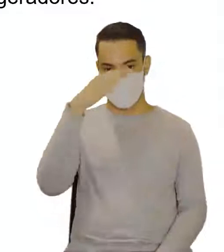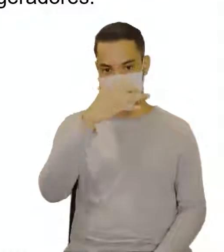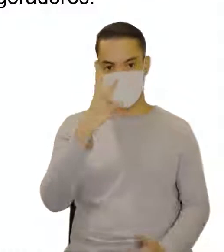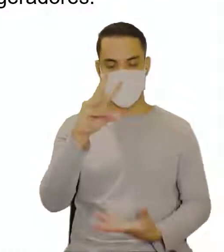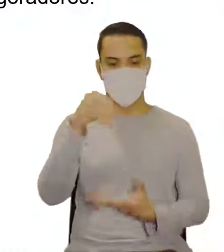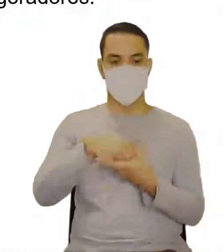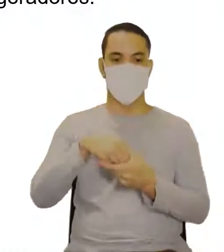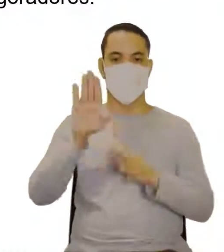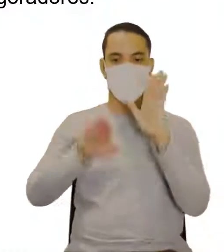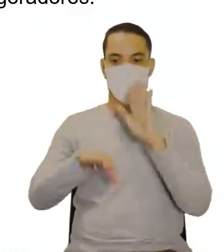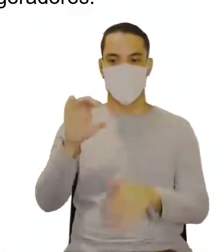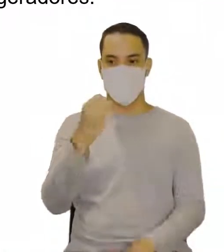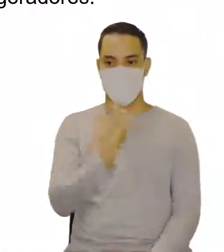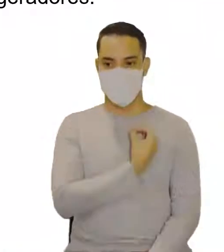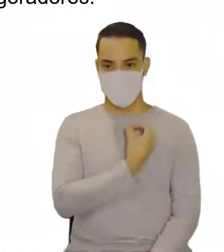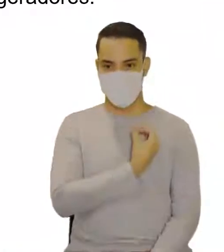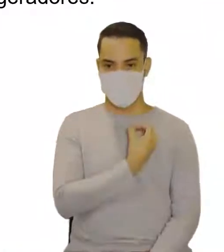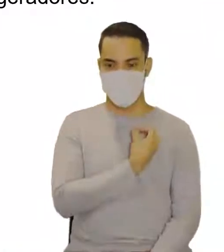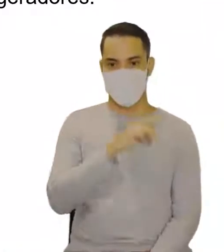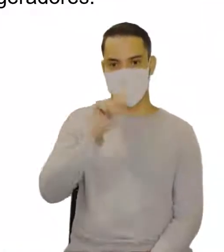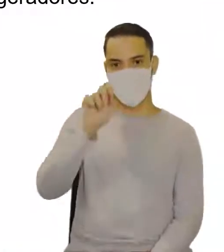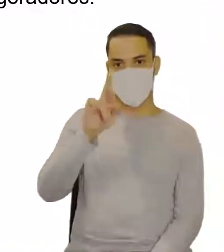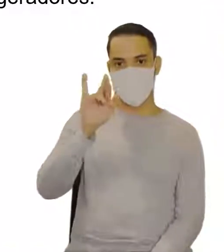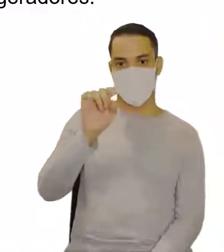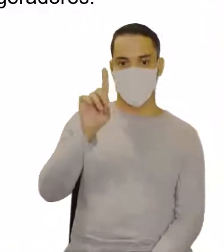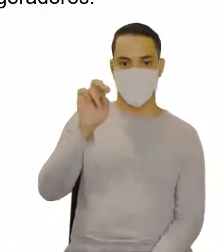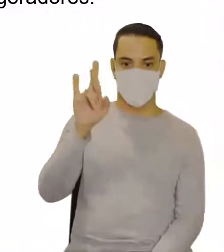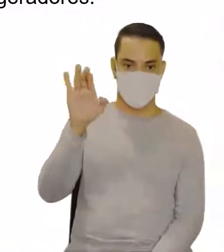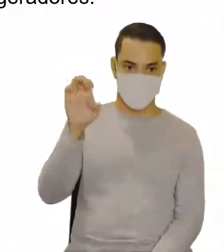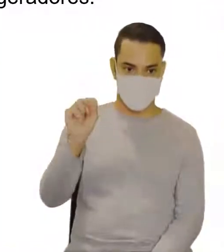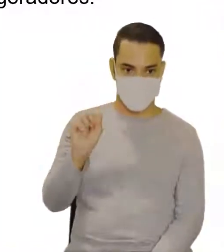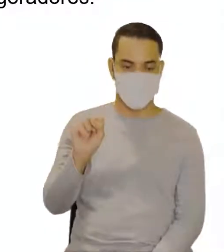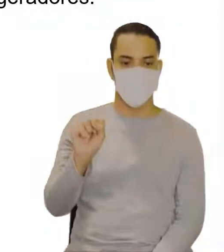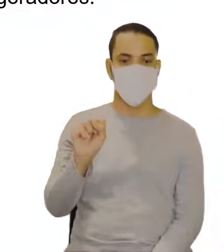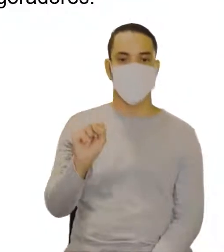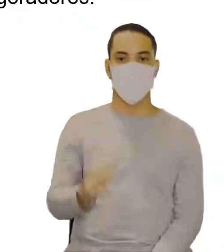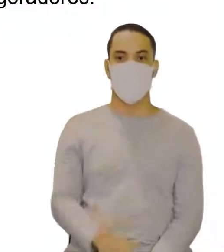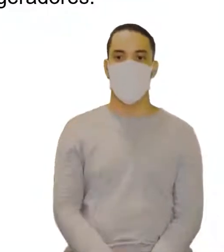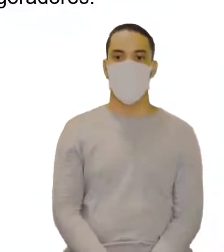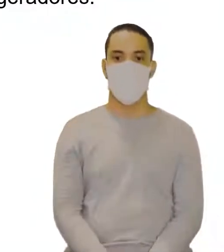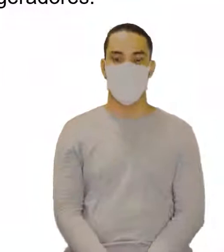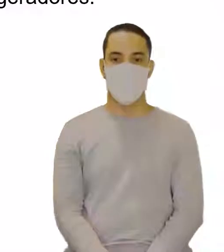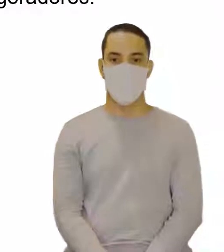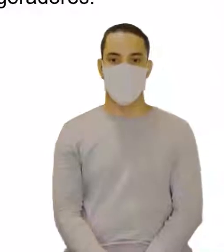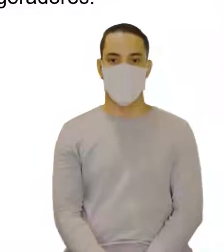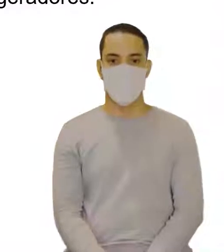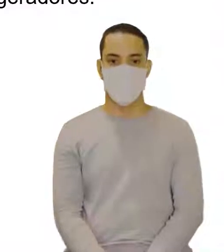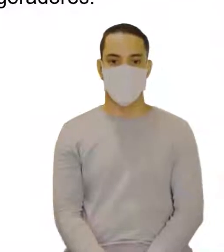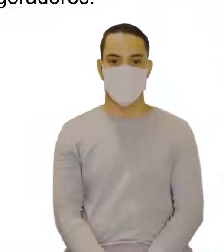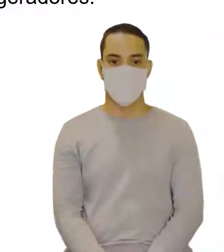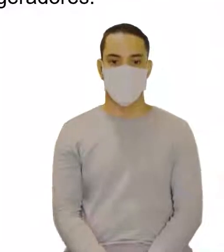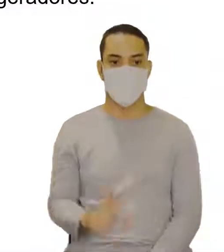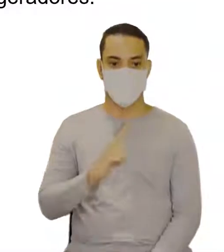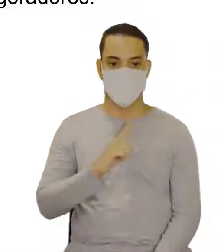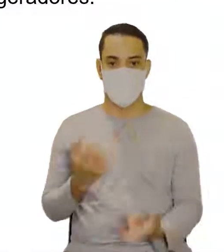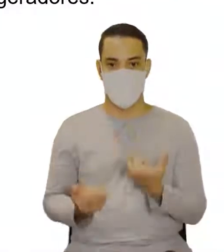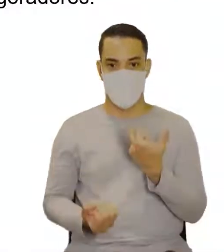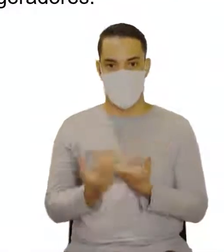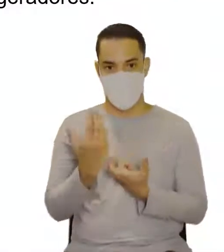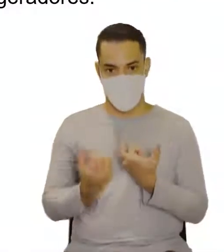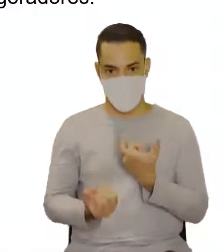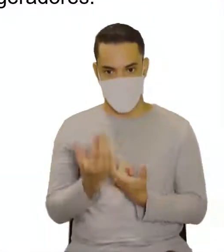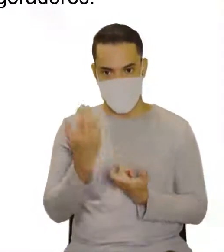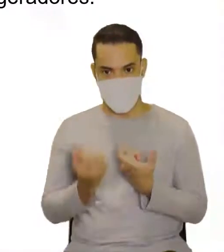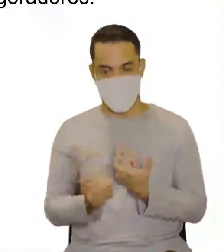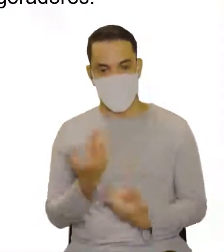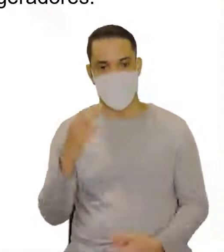do número de geradores associados. Então tá aqui, olha só, na nossa formulazinha. A